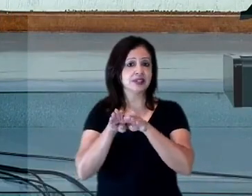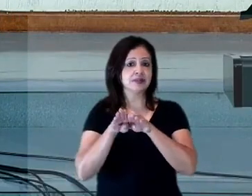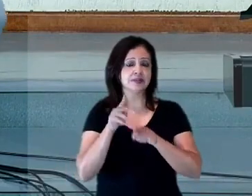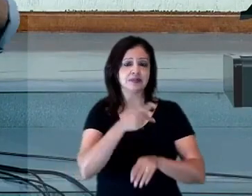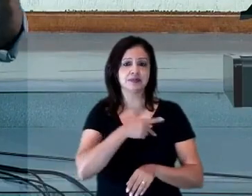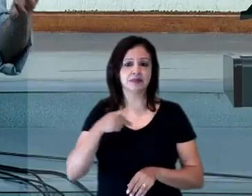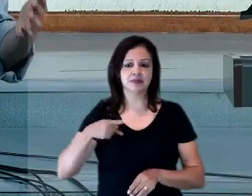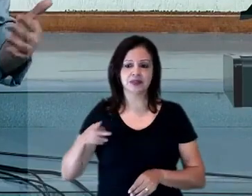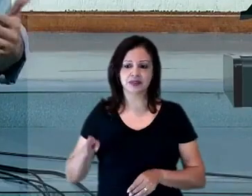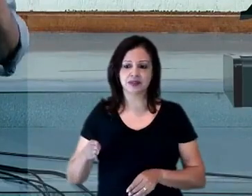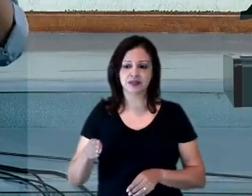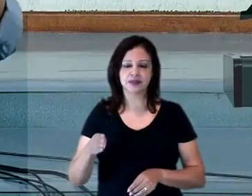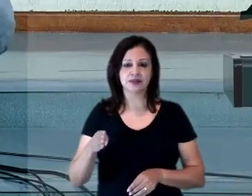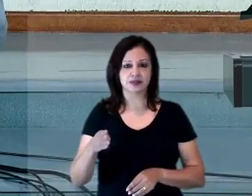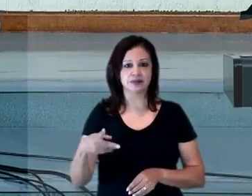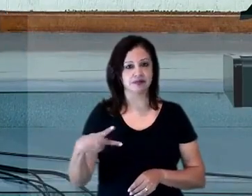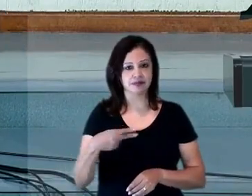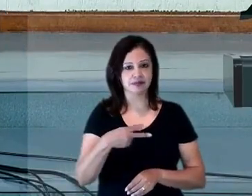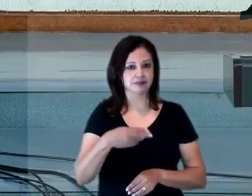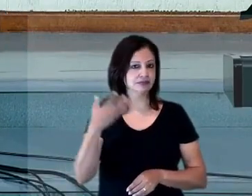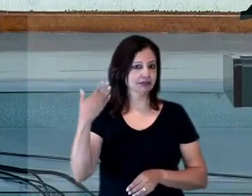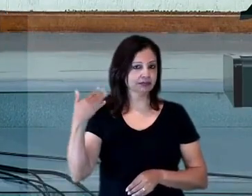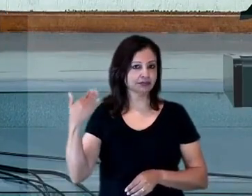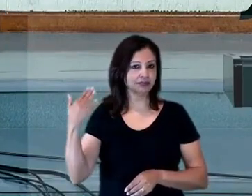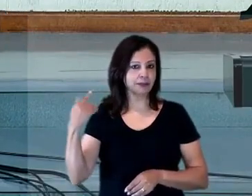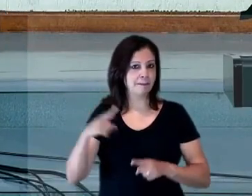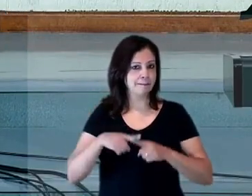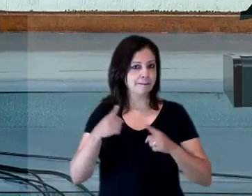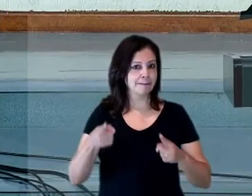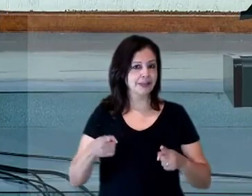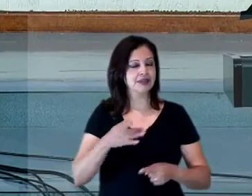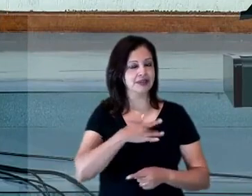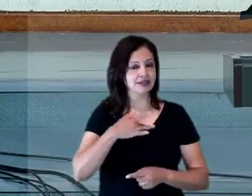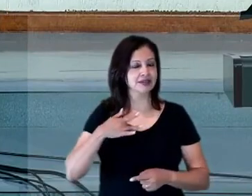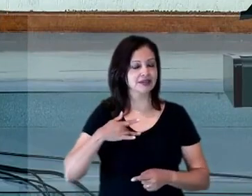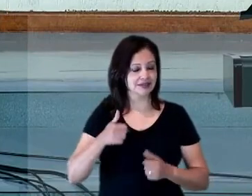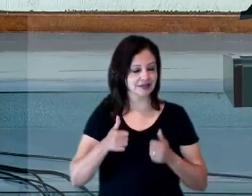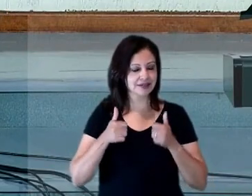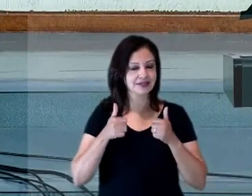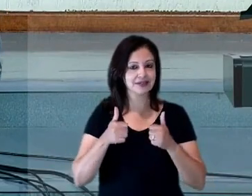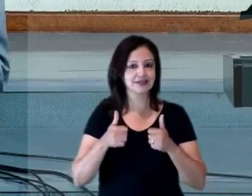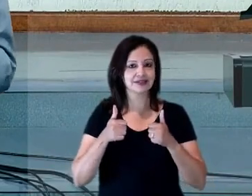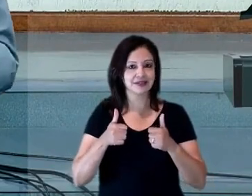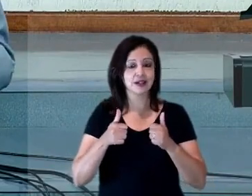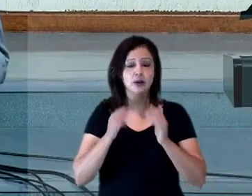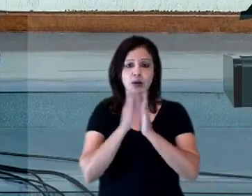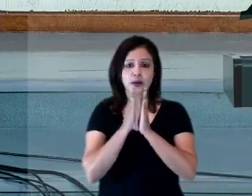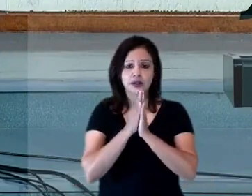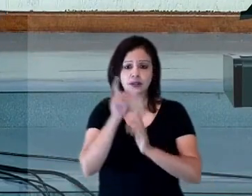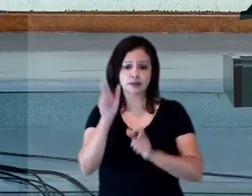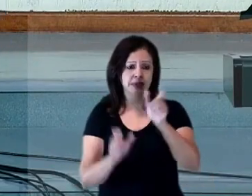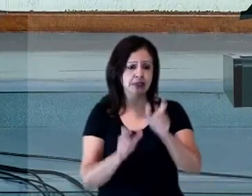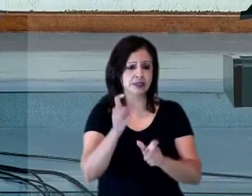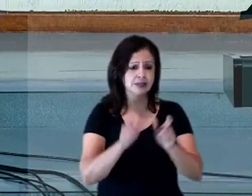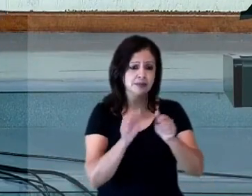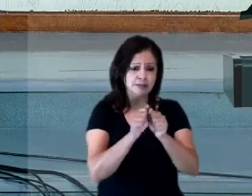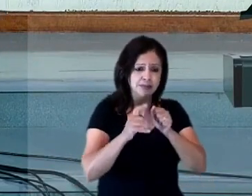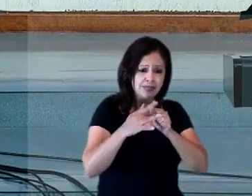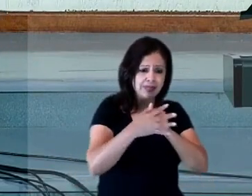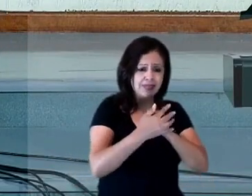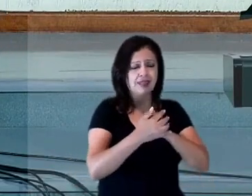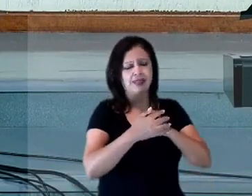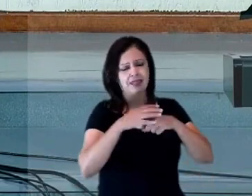por todos os nossos irmãos. Sabemos que temos irmãos que estão enfrentando o diagnóstico positivo da Covid, mas também outras enfermidades.